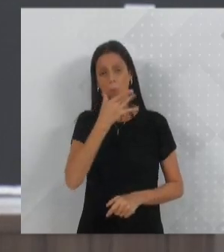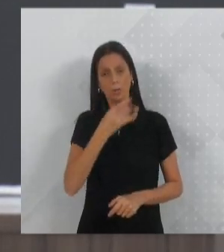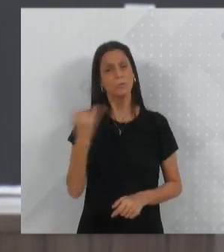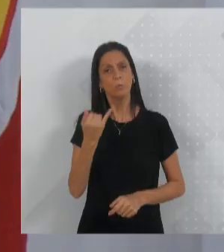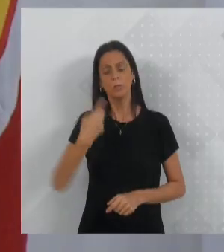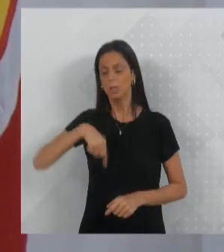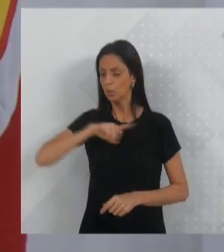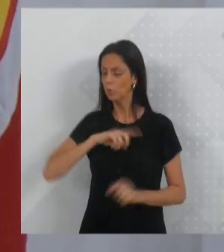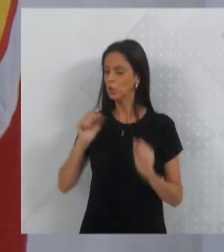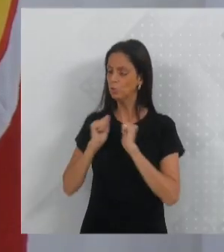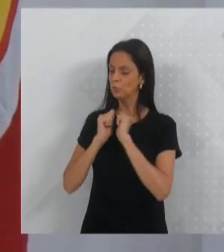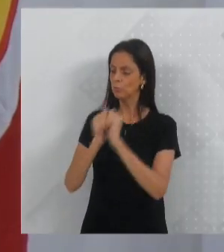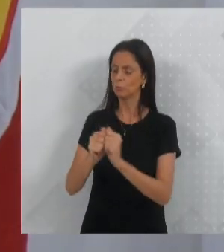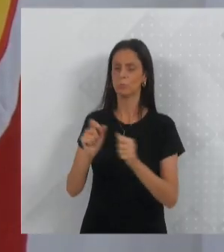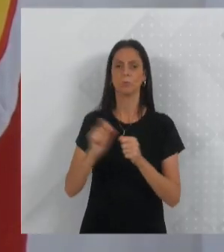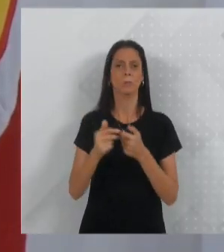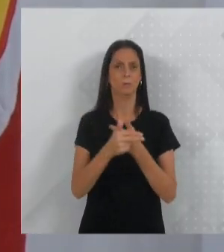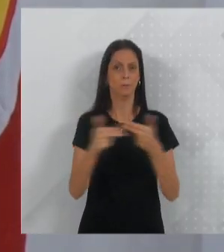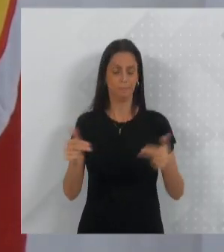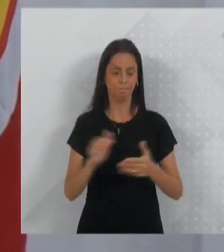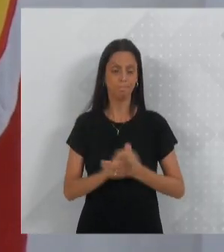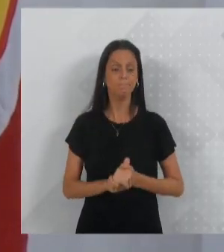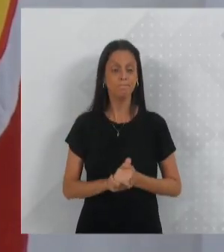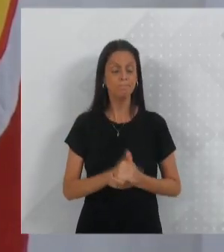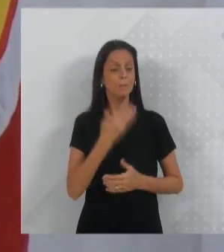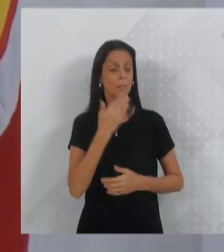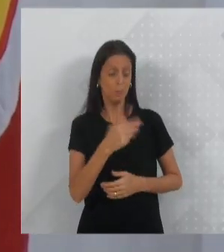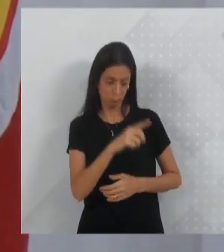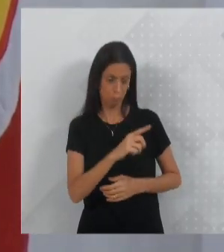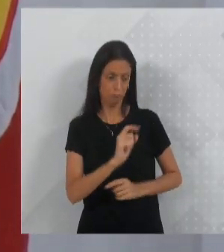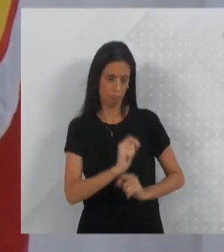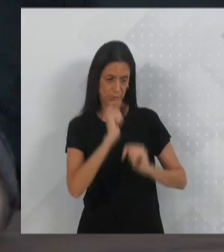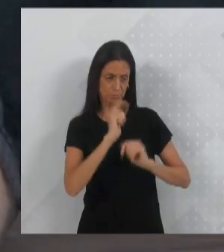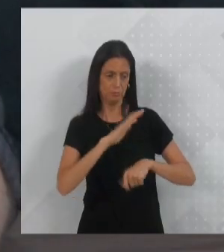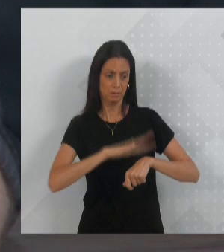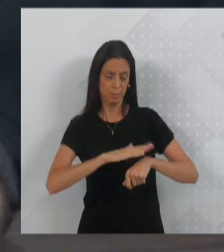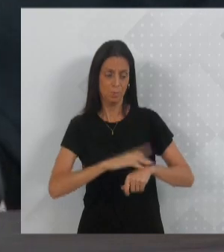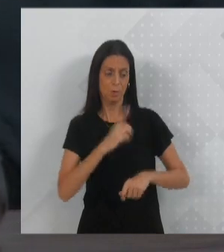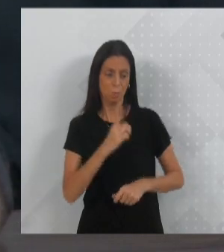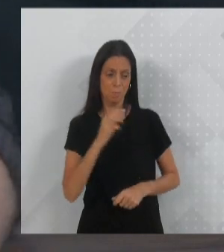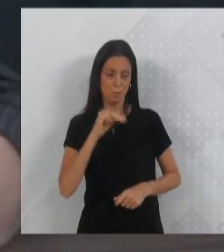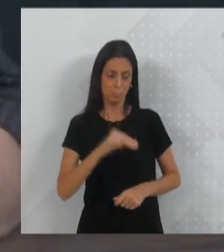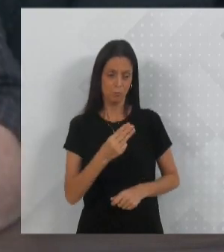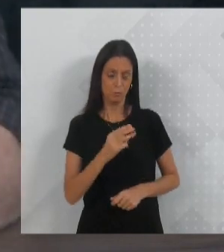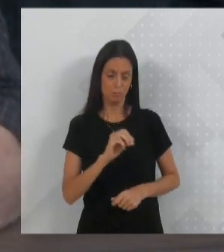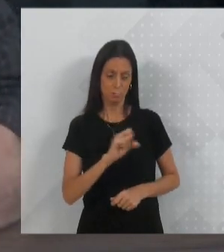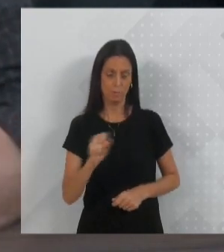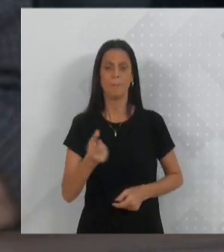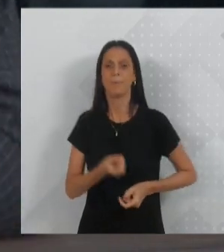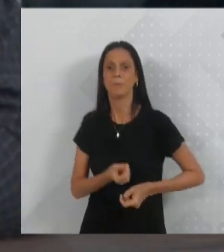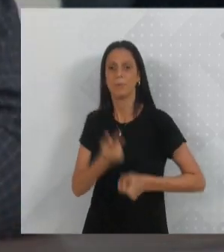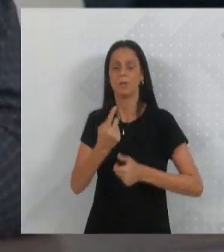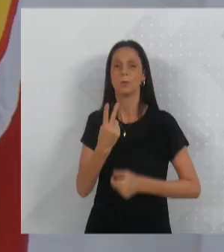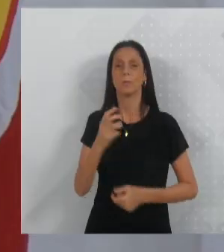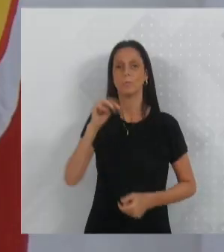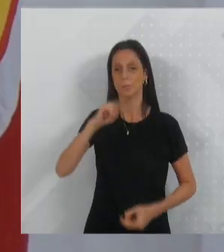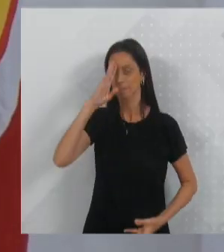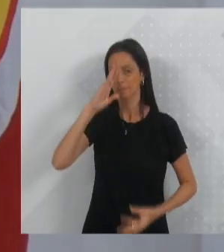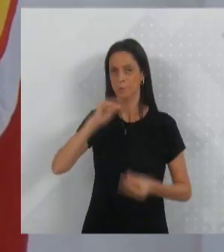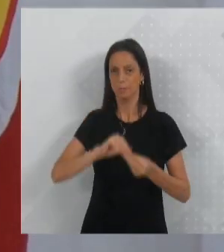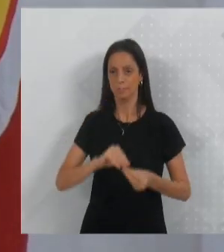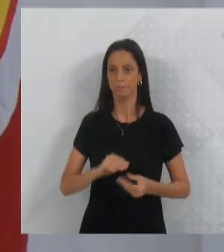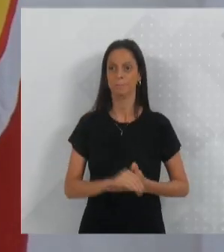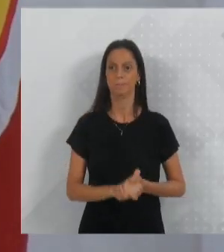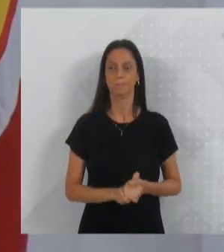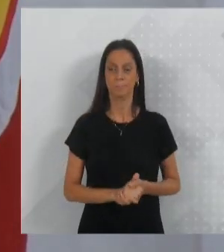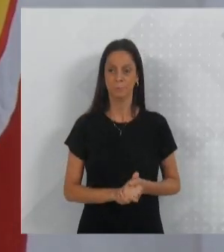Obrigado Presidente devido a par Me concede mais 2 minutos e 30 em virtude doa parte mais 2 minutos para vossa excelência poder concluir e quero